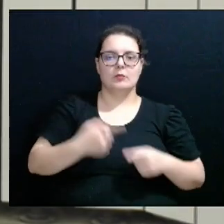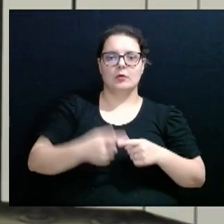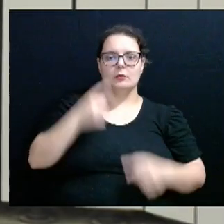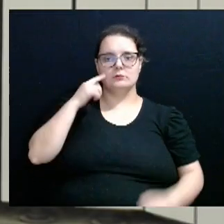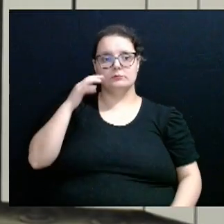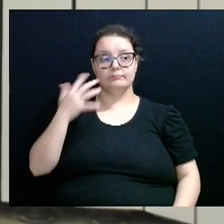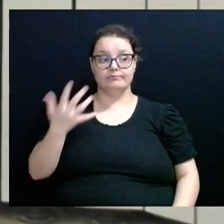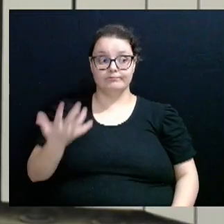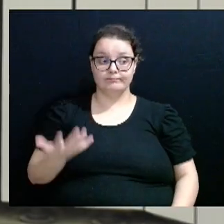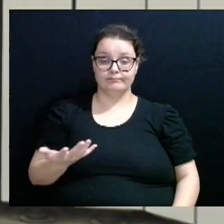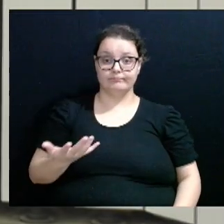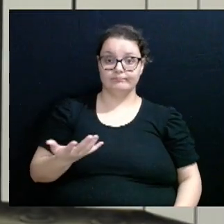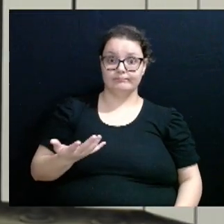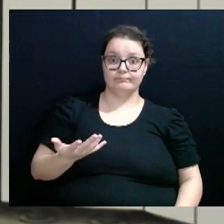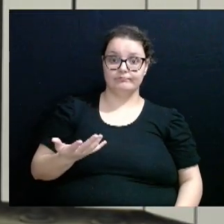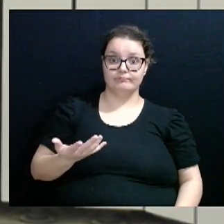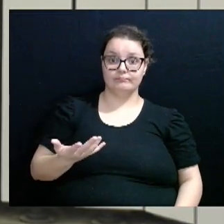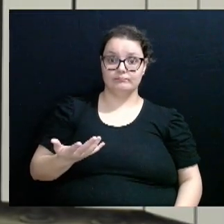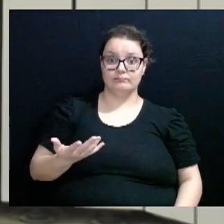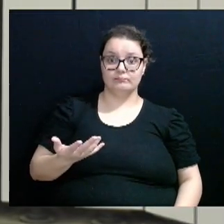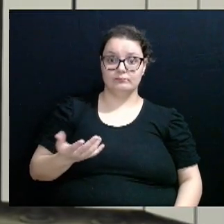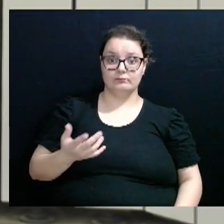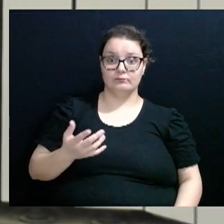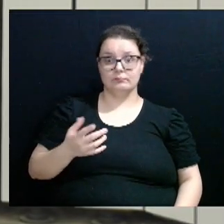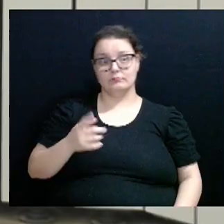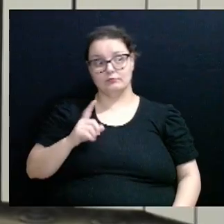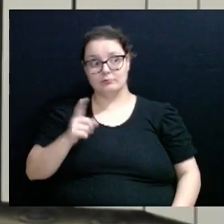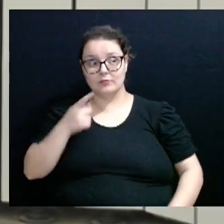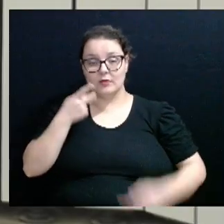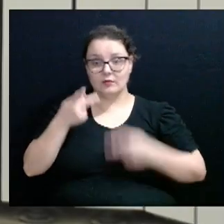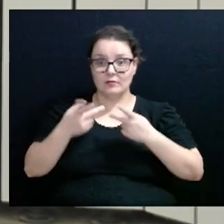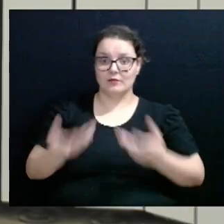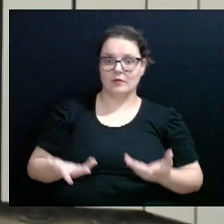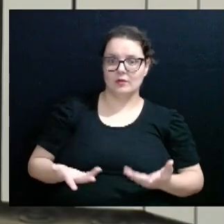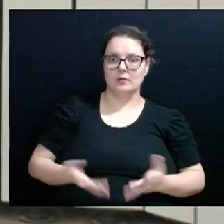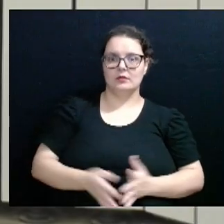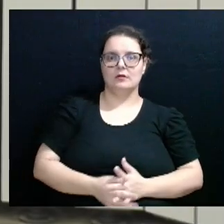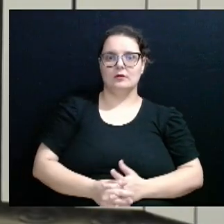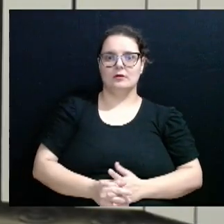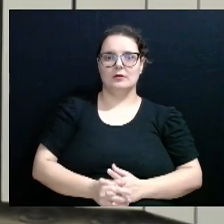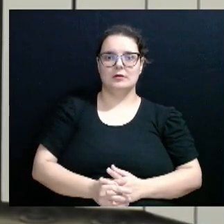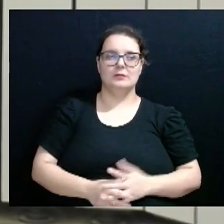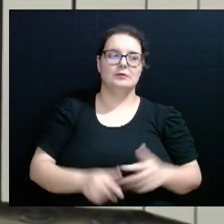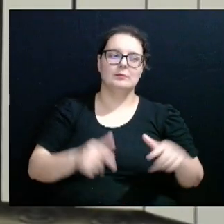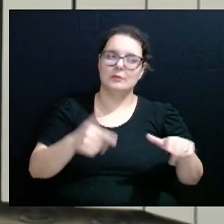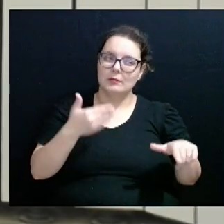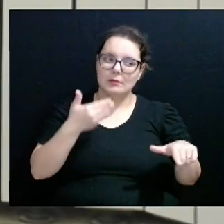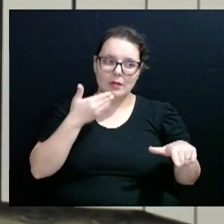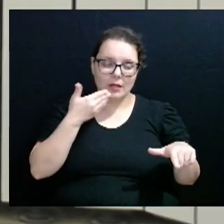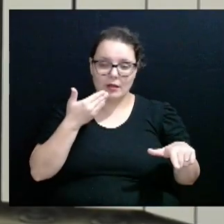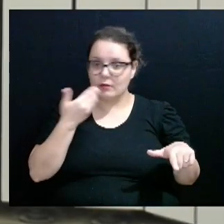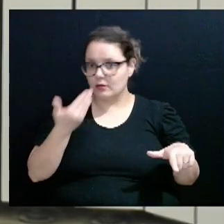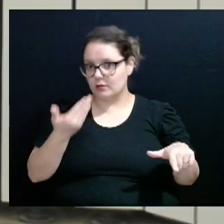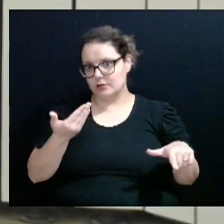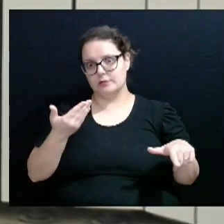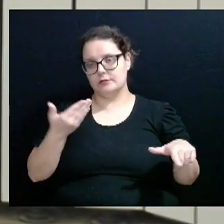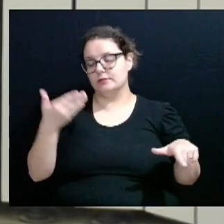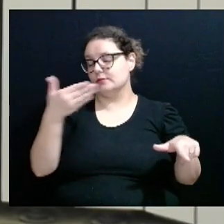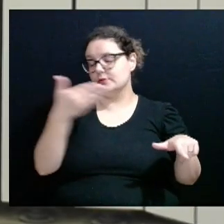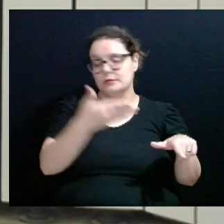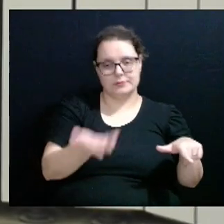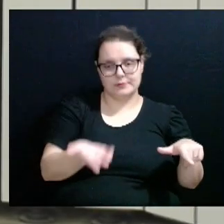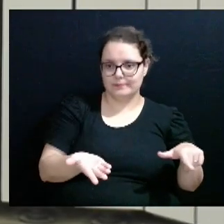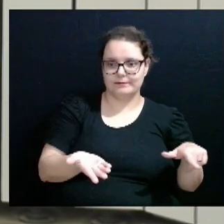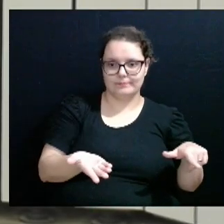e chegaram a comentar isso, né? Mas não é um lugar tão fácil, de tão fácil acesso. E